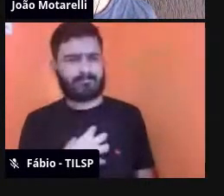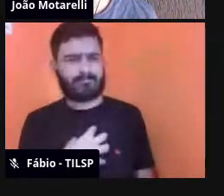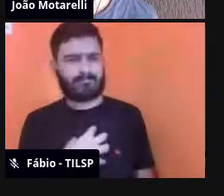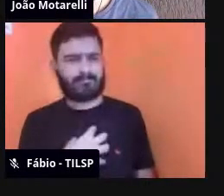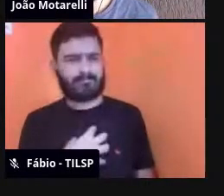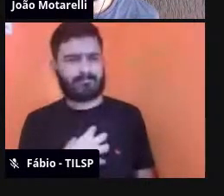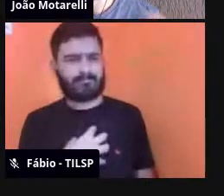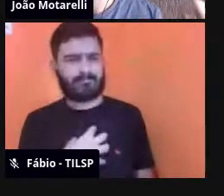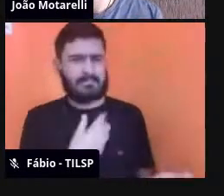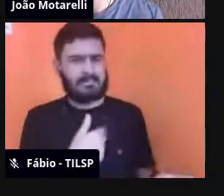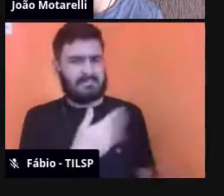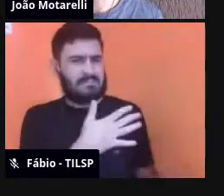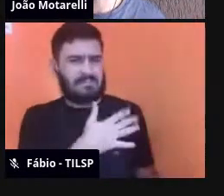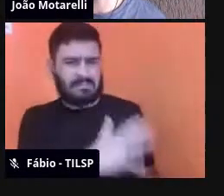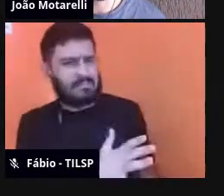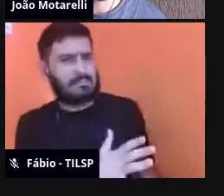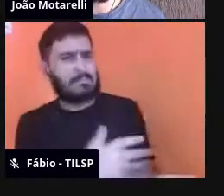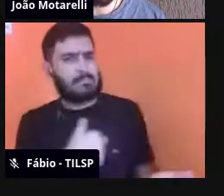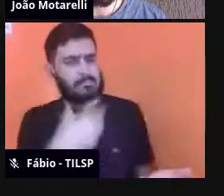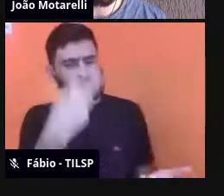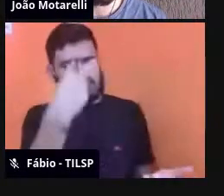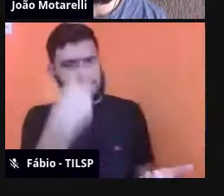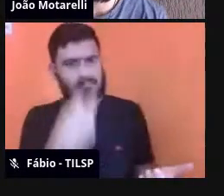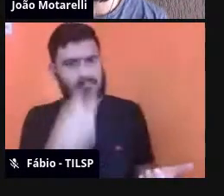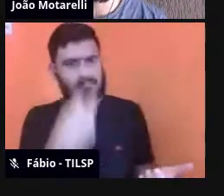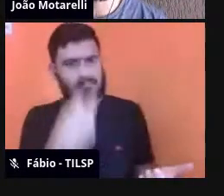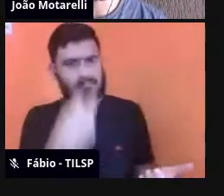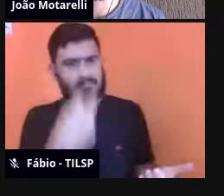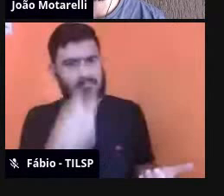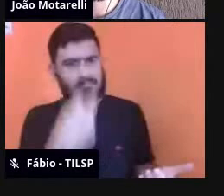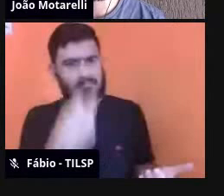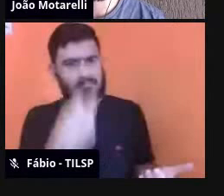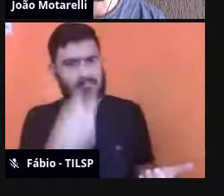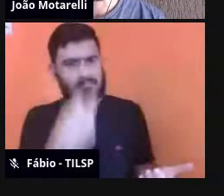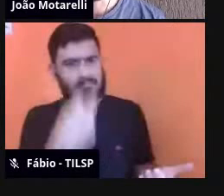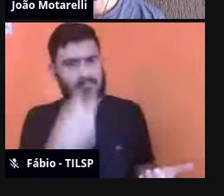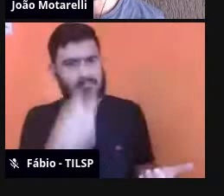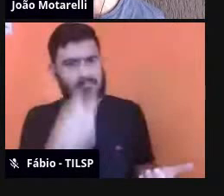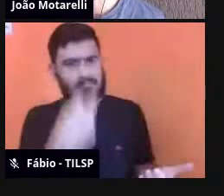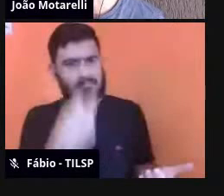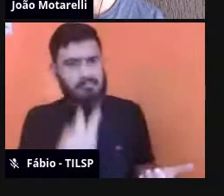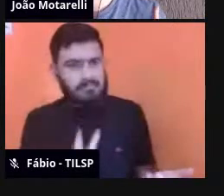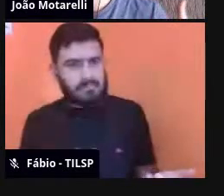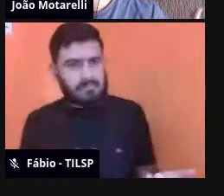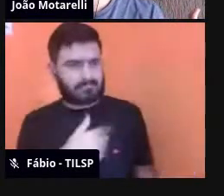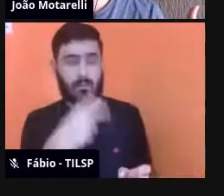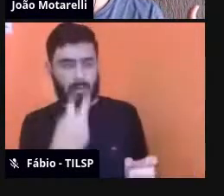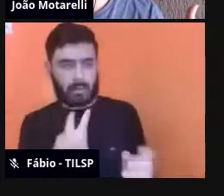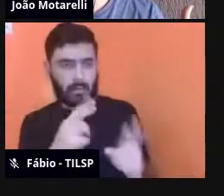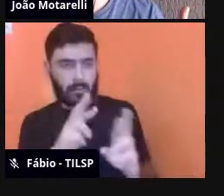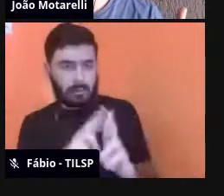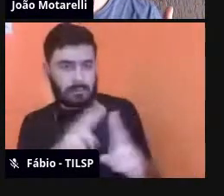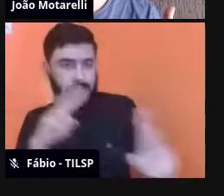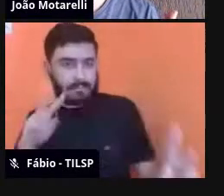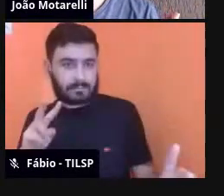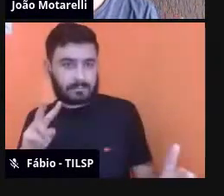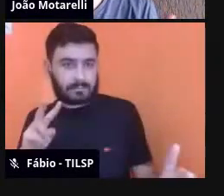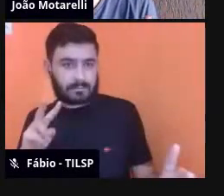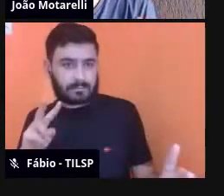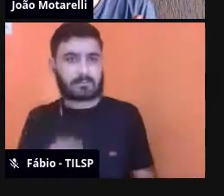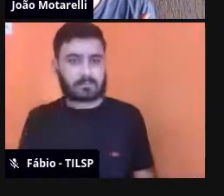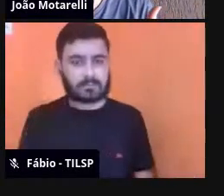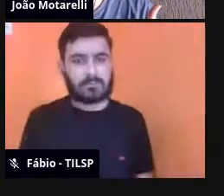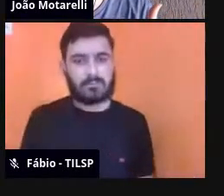próprio corpo, ou uma distorção dessa imagem, que, por exemplo, seria uma vigorexia. O indivíduo, ele se vê